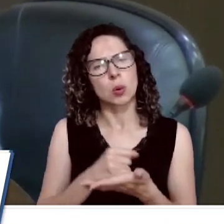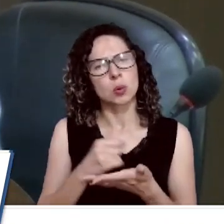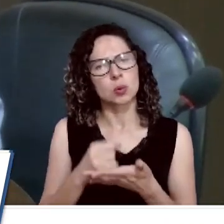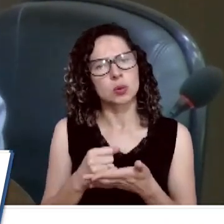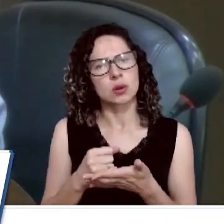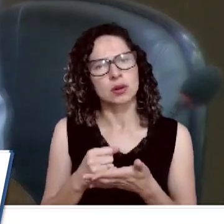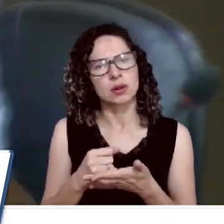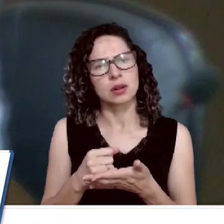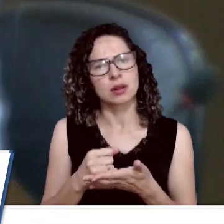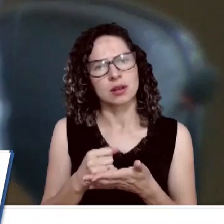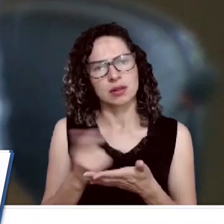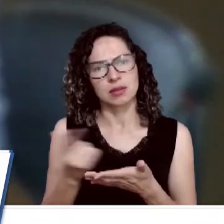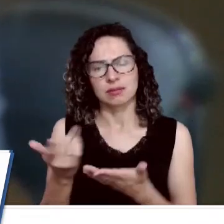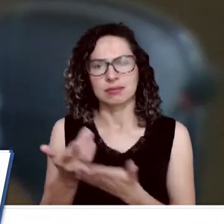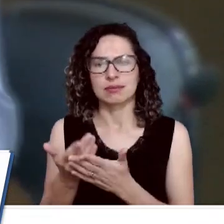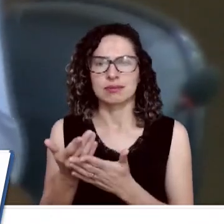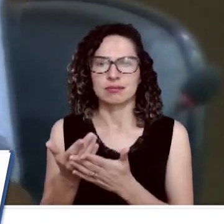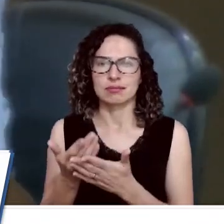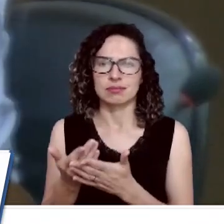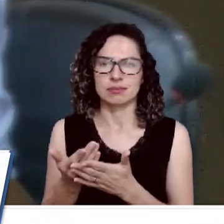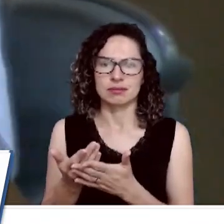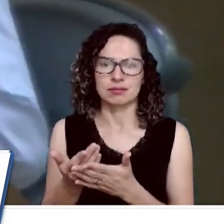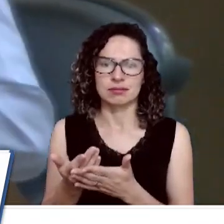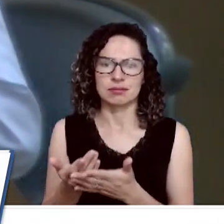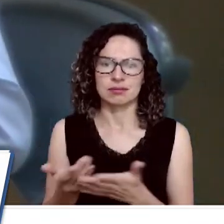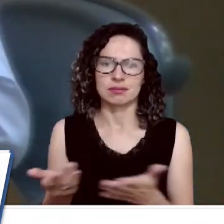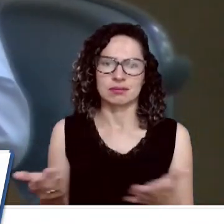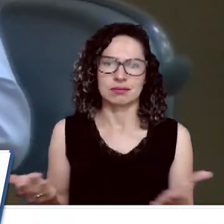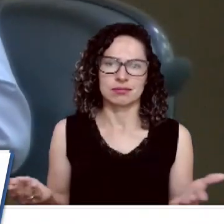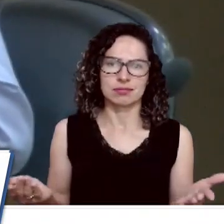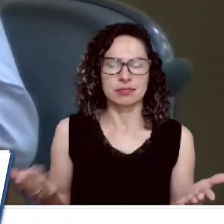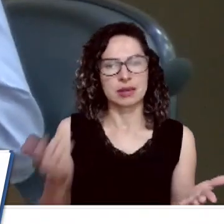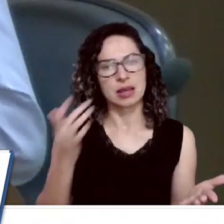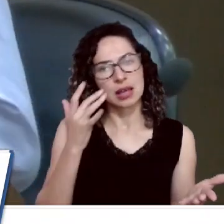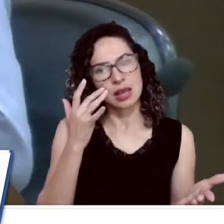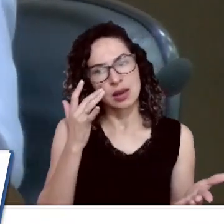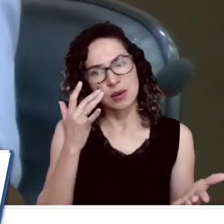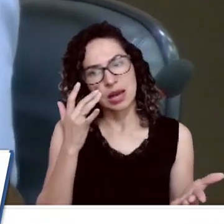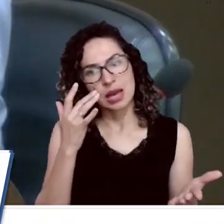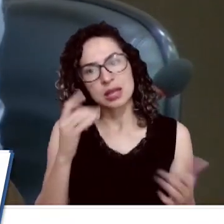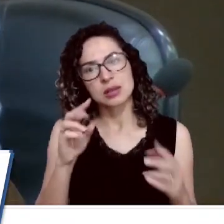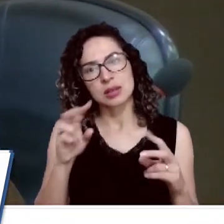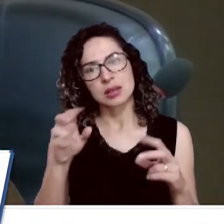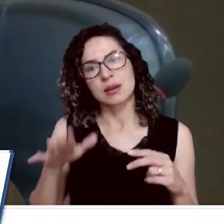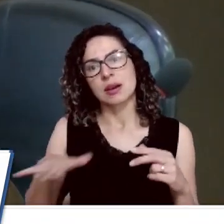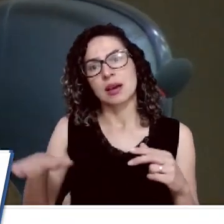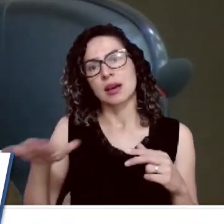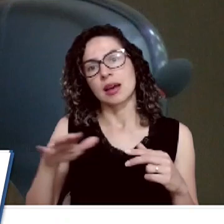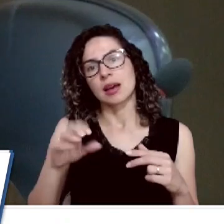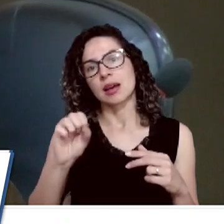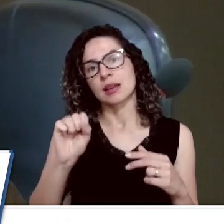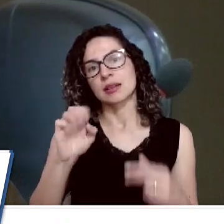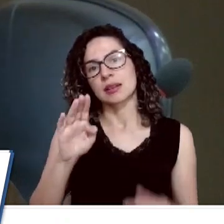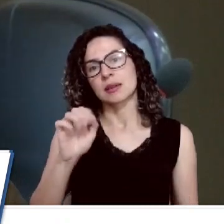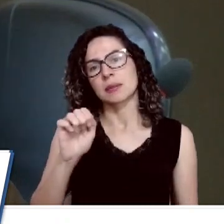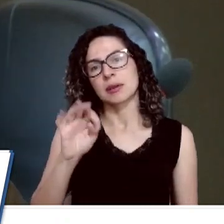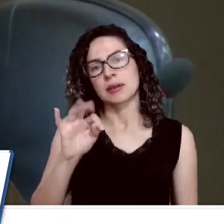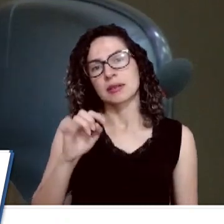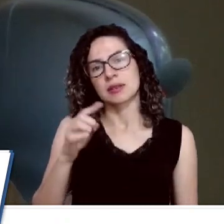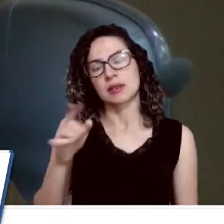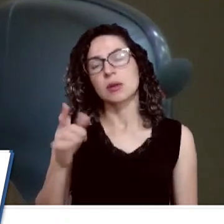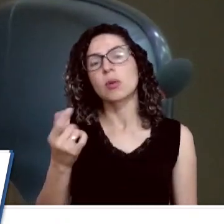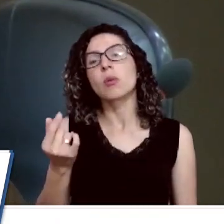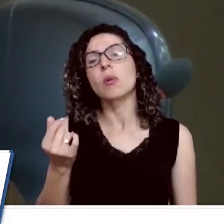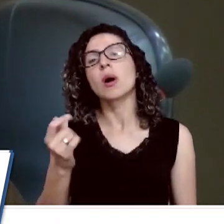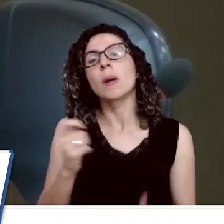desse estudo. Bom, pelo menos com relação ali à entrada da Vila São Sebastião. Sei lá, quanto será que pagou para falar?